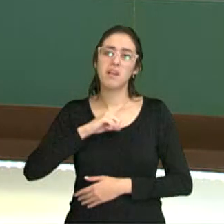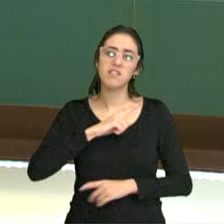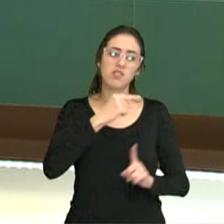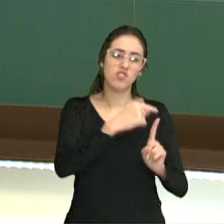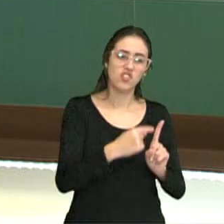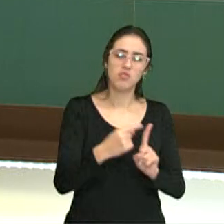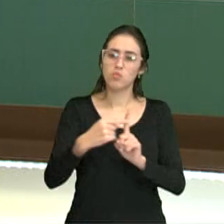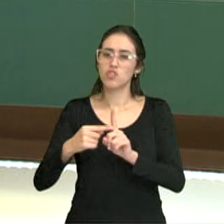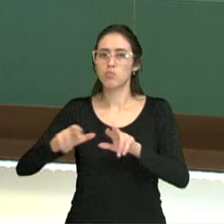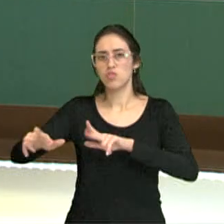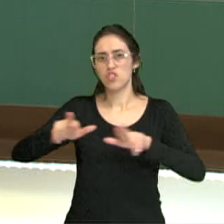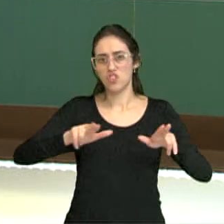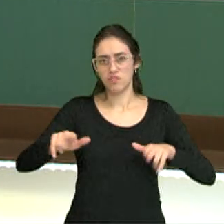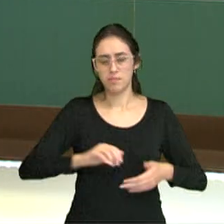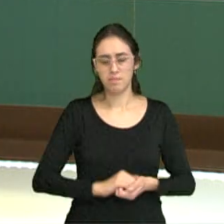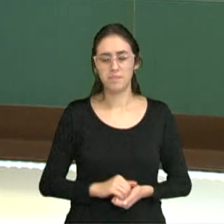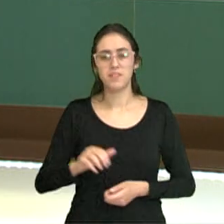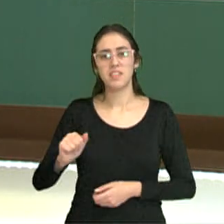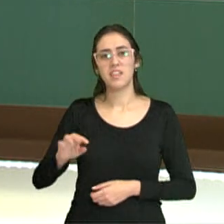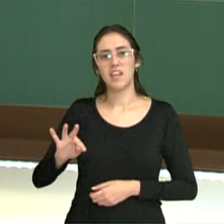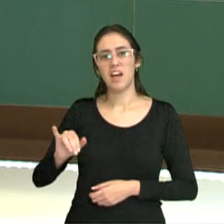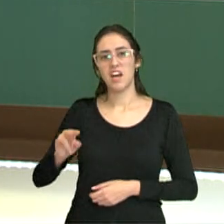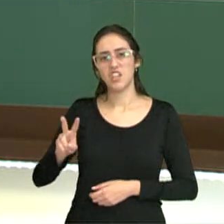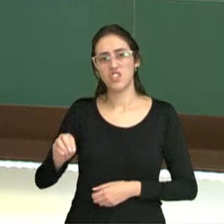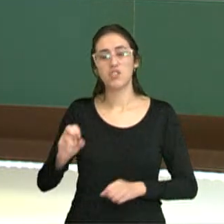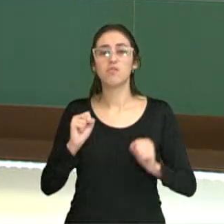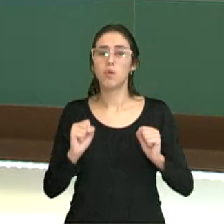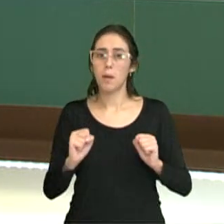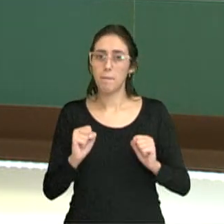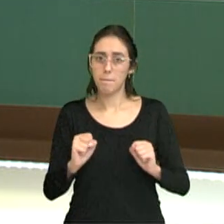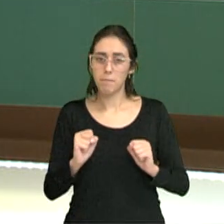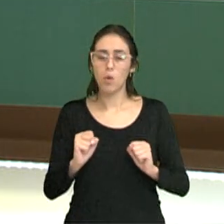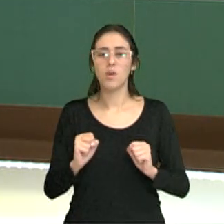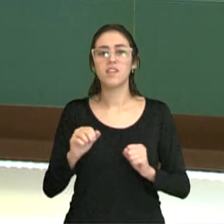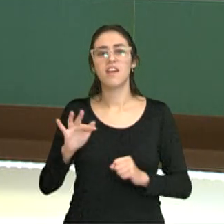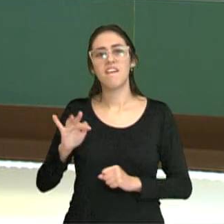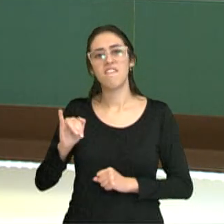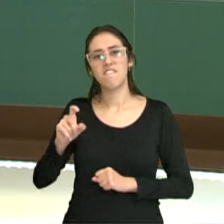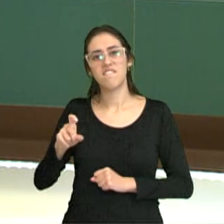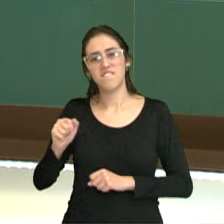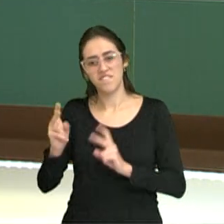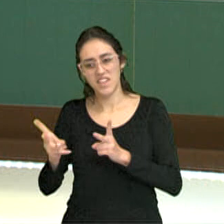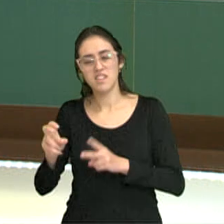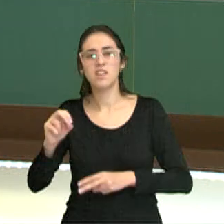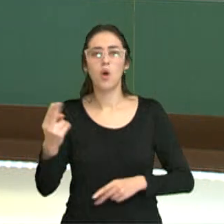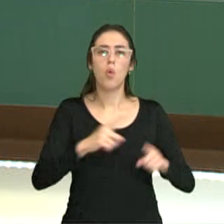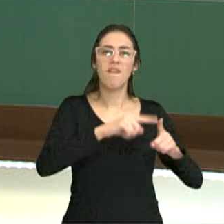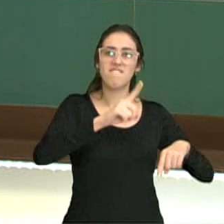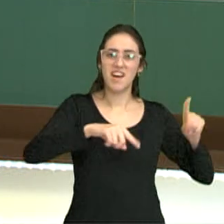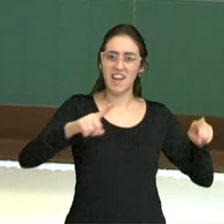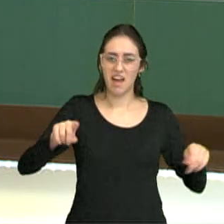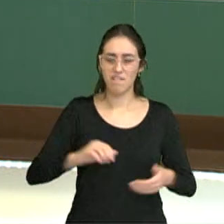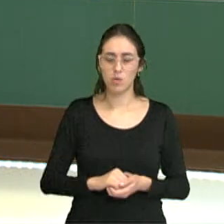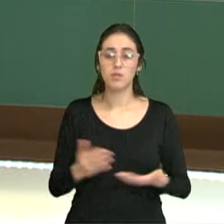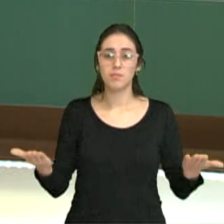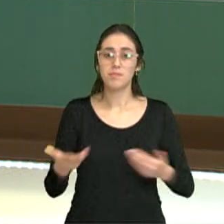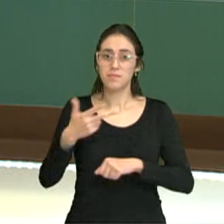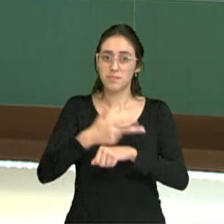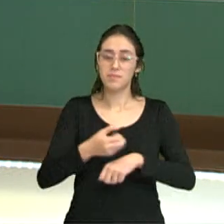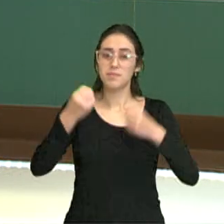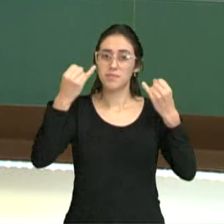tipo de investimento. Os ativos podem ser classificados como renda fixa e renda variável. Nesse vídeo,